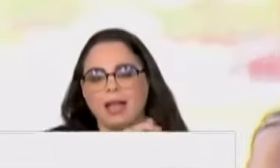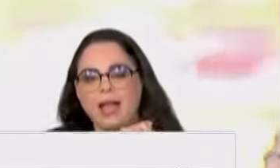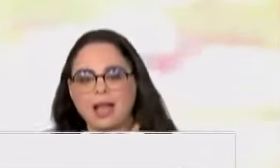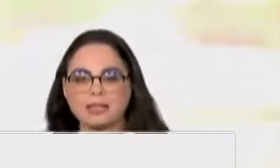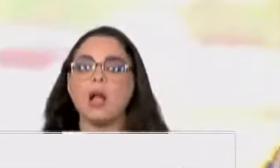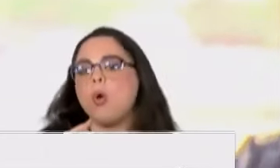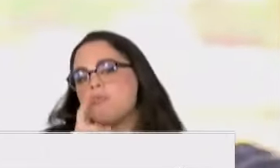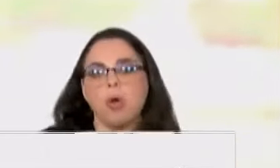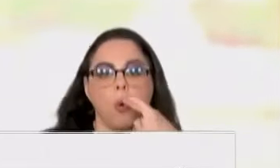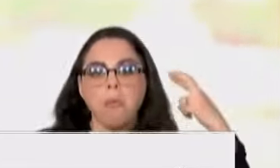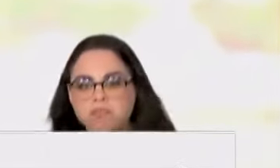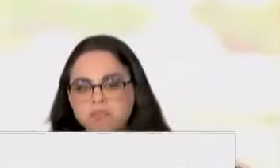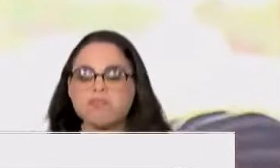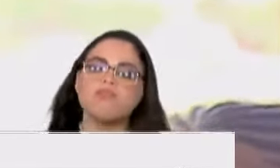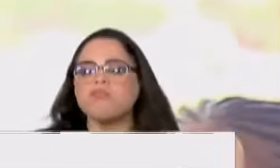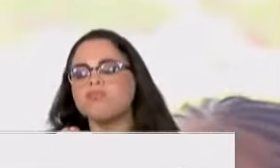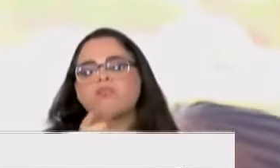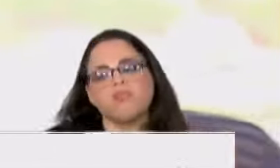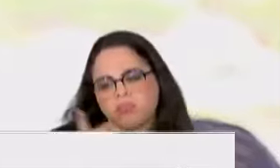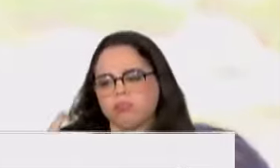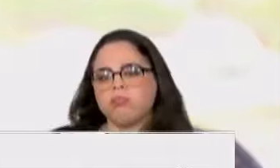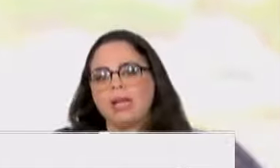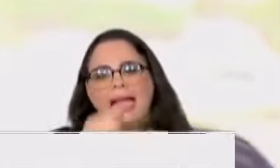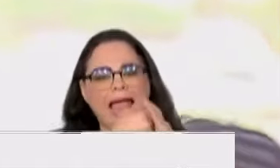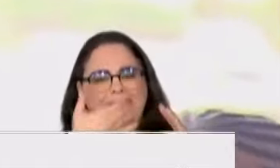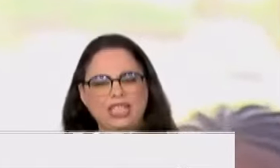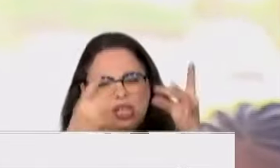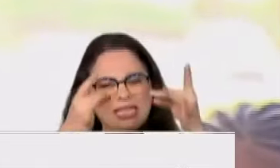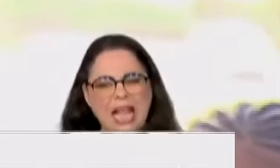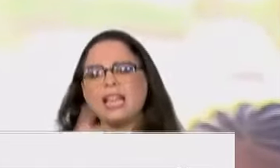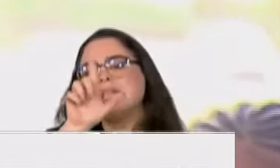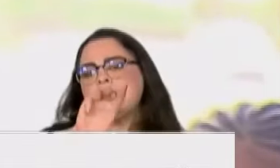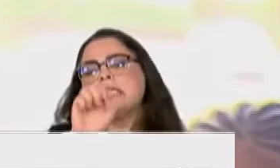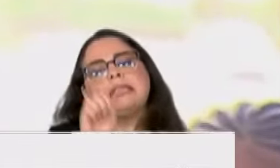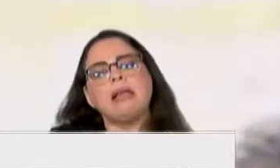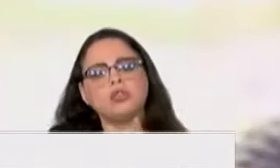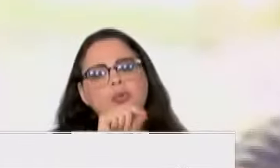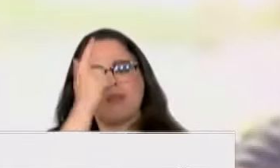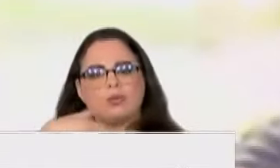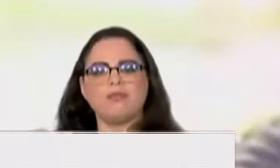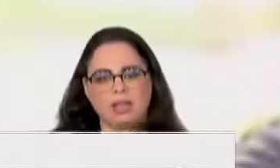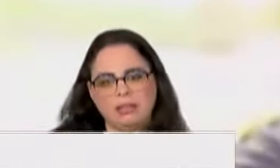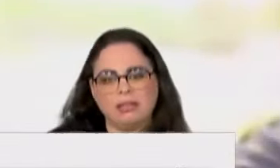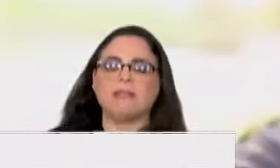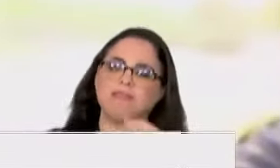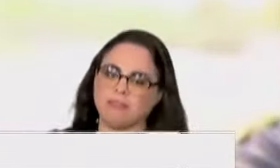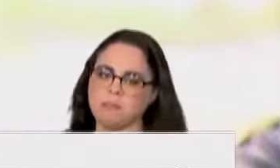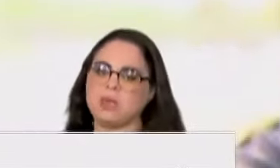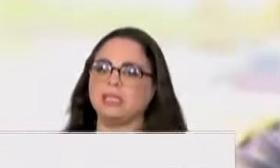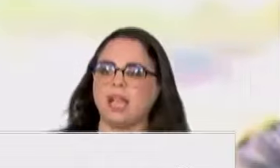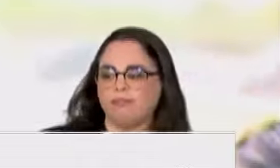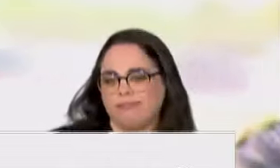exemplo, da Ucrânia? Então, eu gostaria que vocês, que é um assunto que interessa os três, quer dizer, do interesse dos três